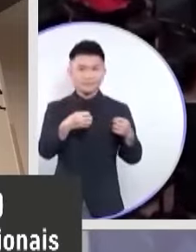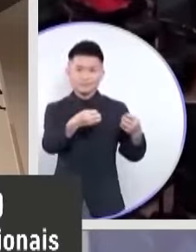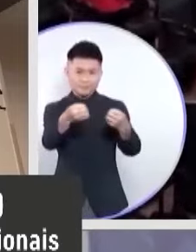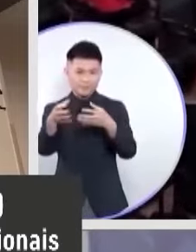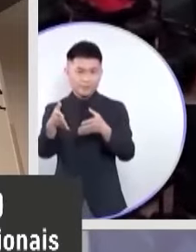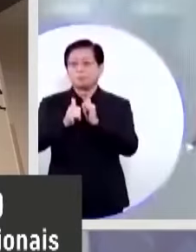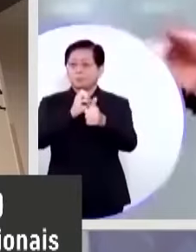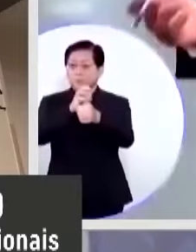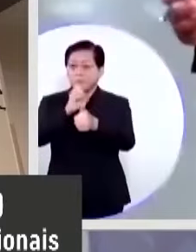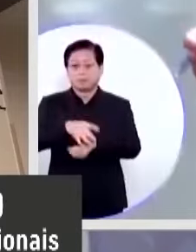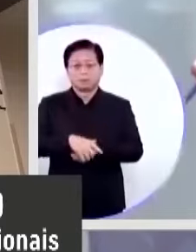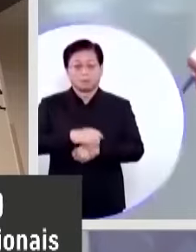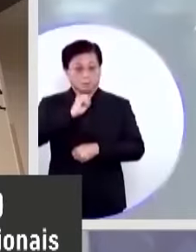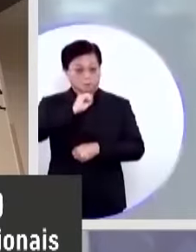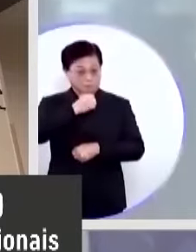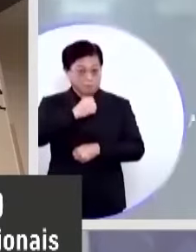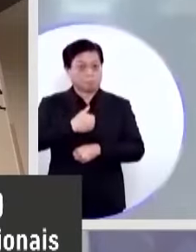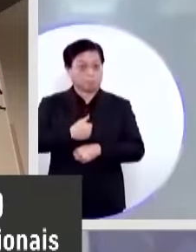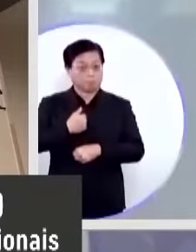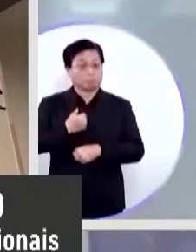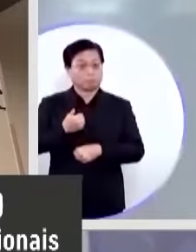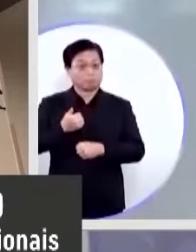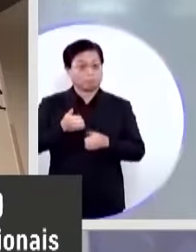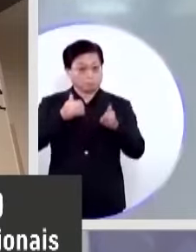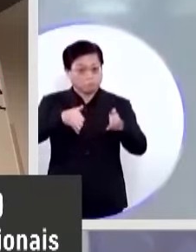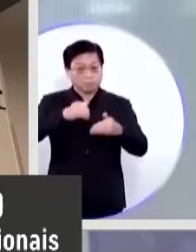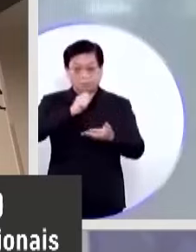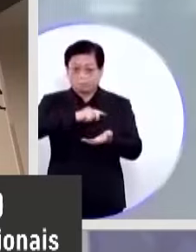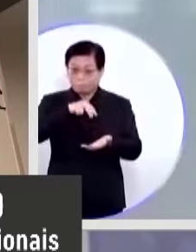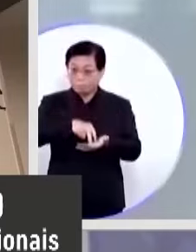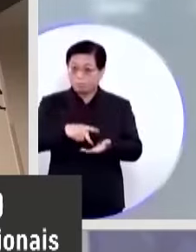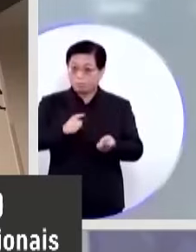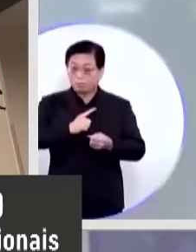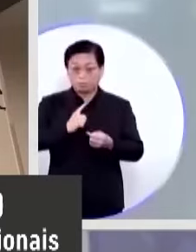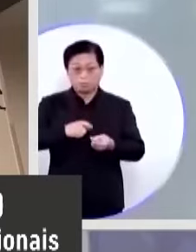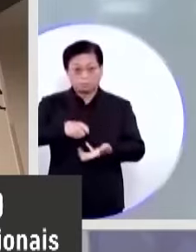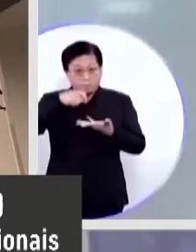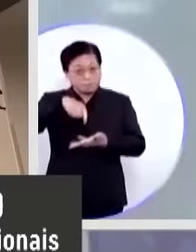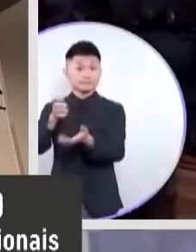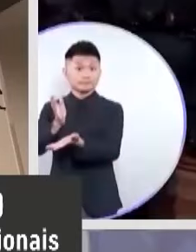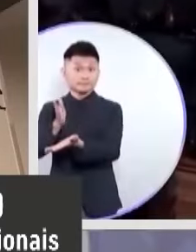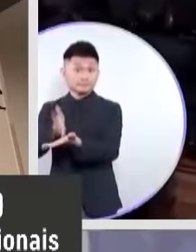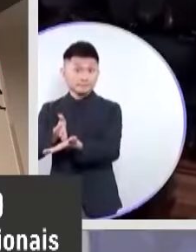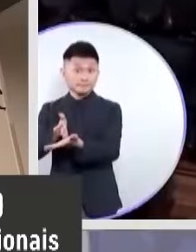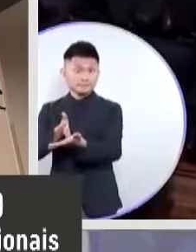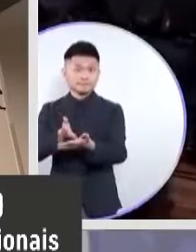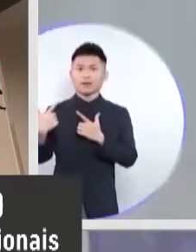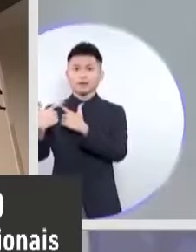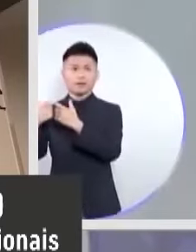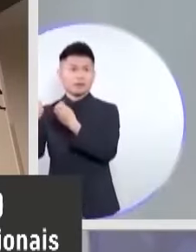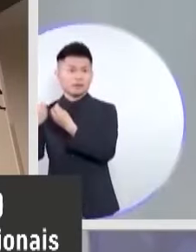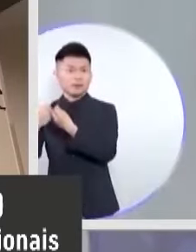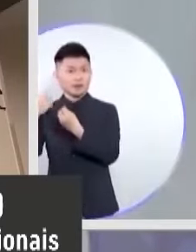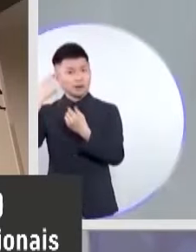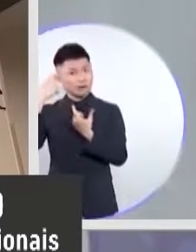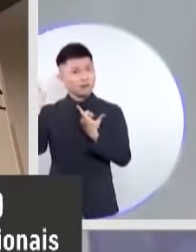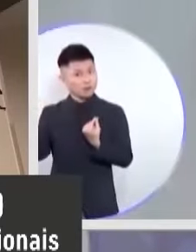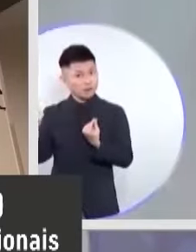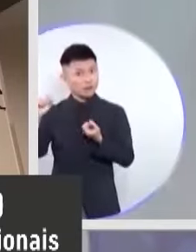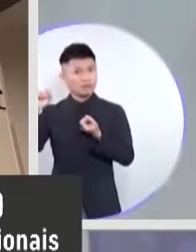comom Tang Ah o ru I ele entende que seria interessante reaproximar